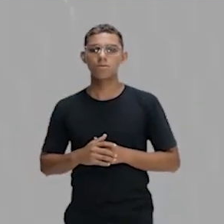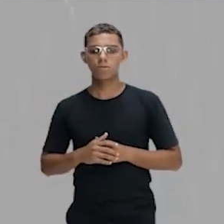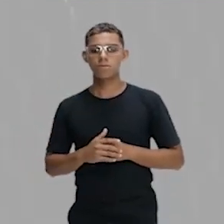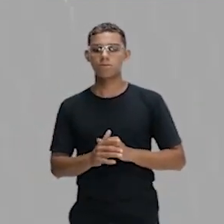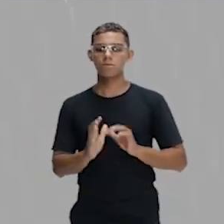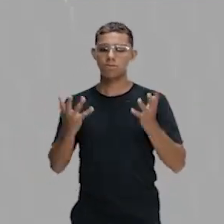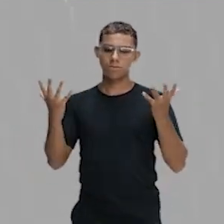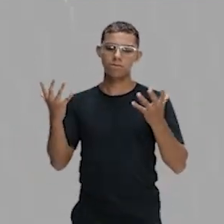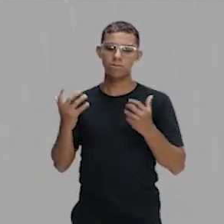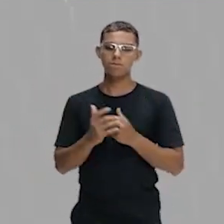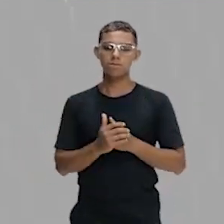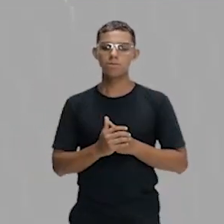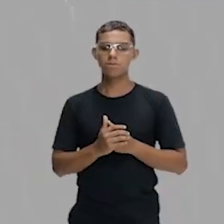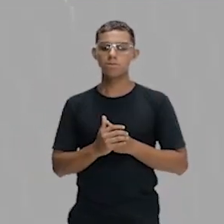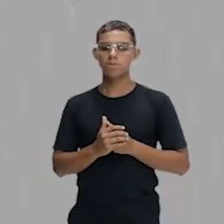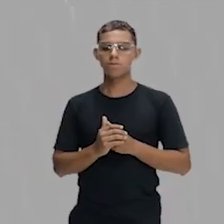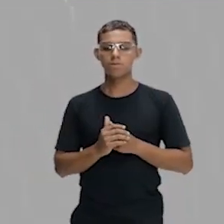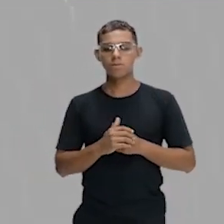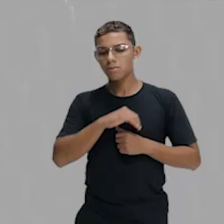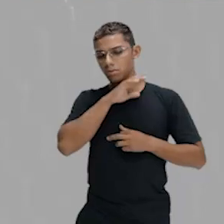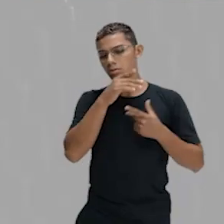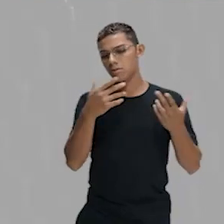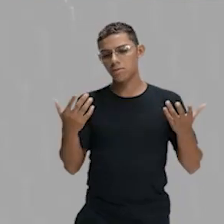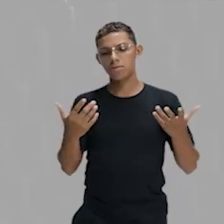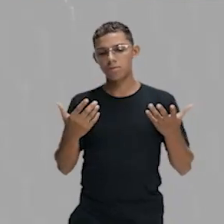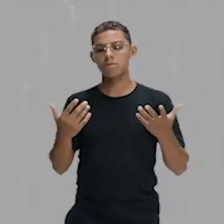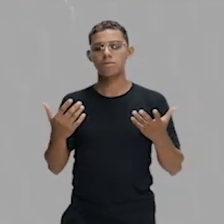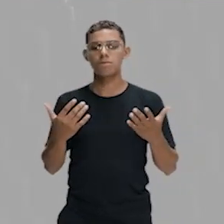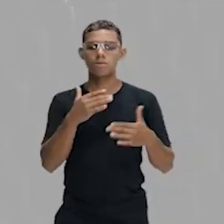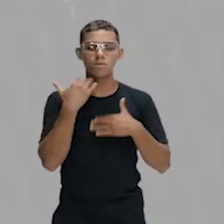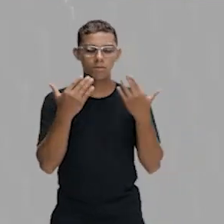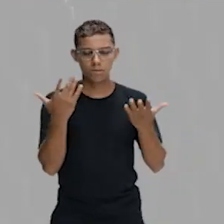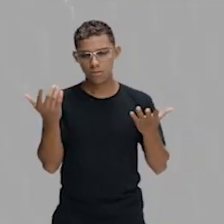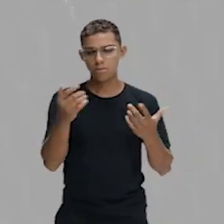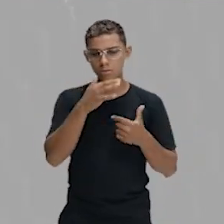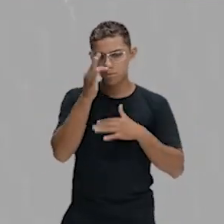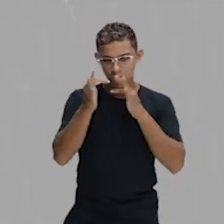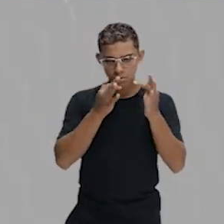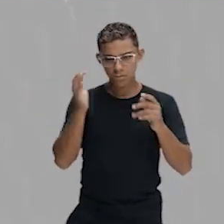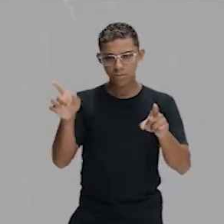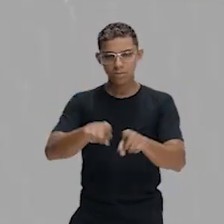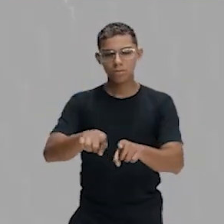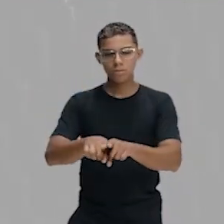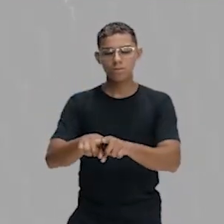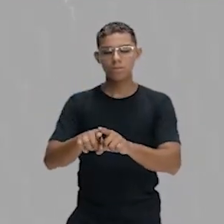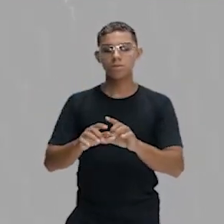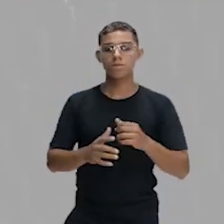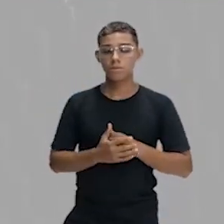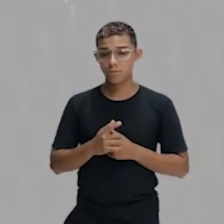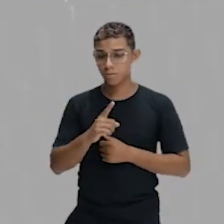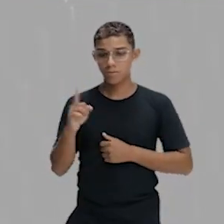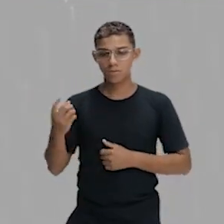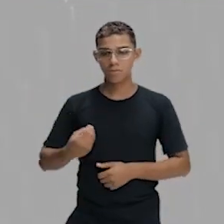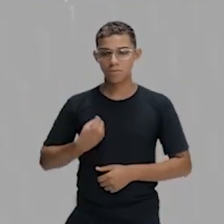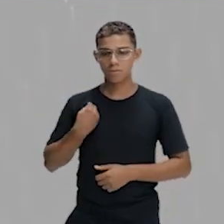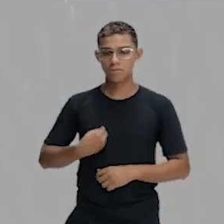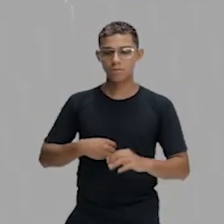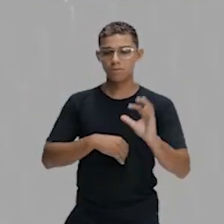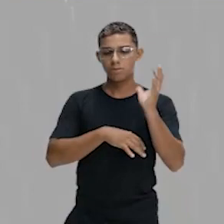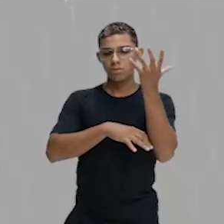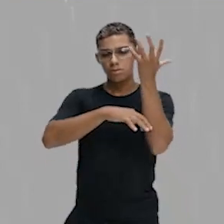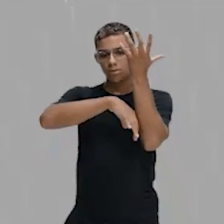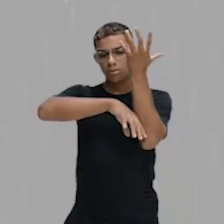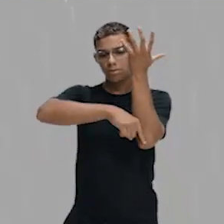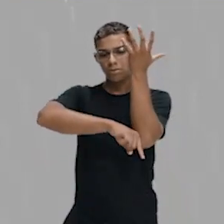ali pode matar muitas espécies de seres vivos. Muitas plantas nativas do cerrado possuem raízes profundas